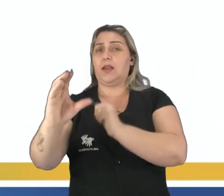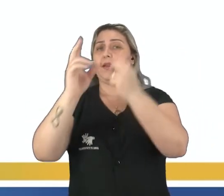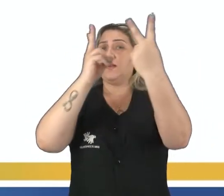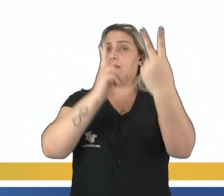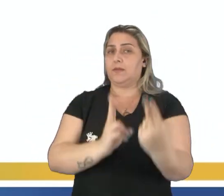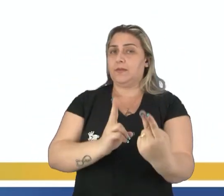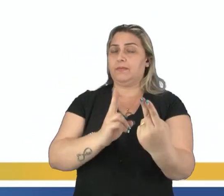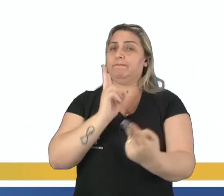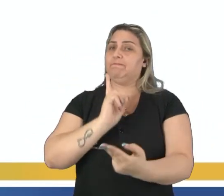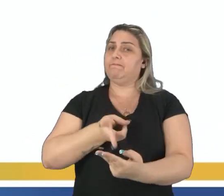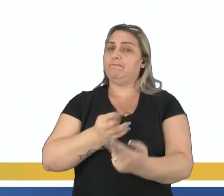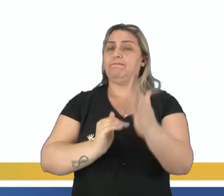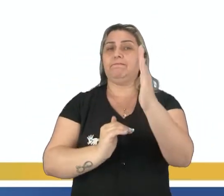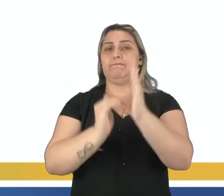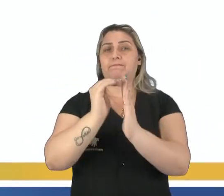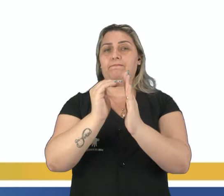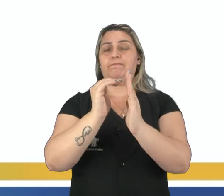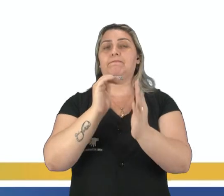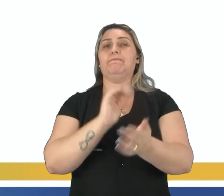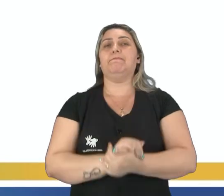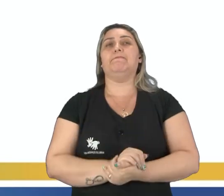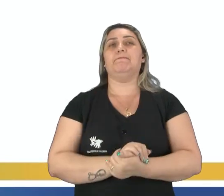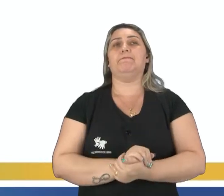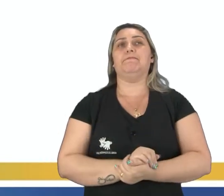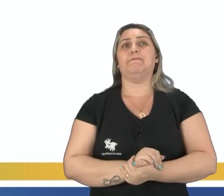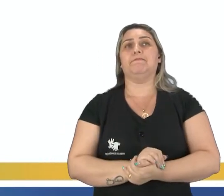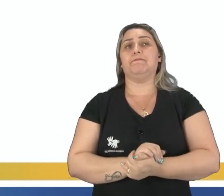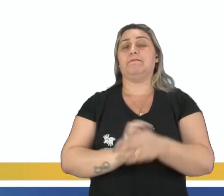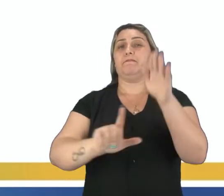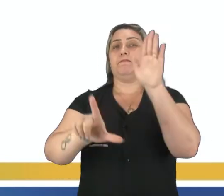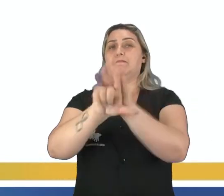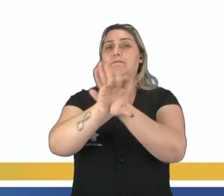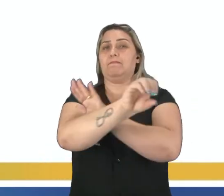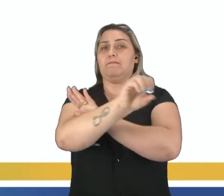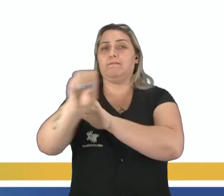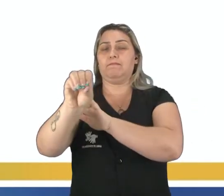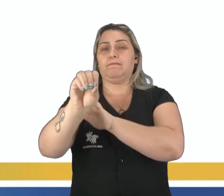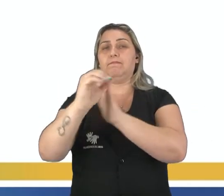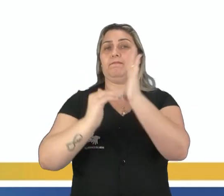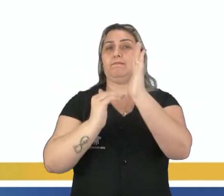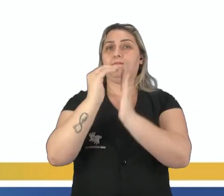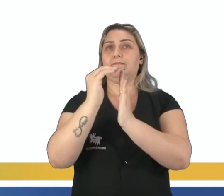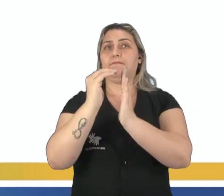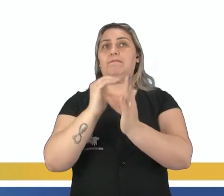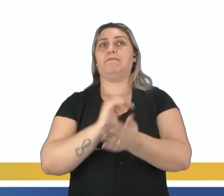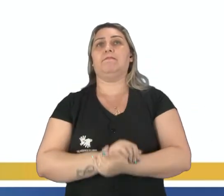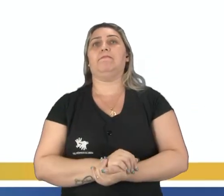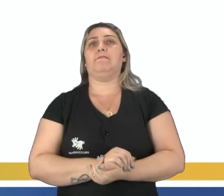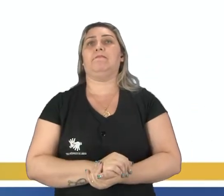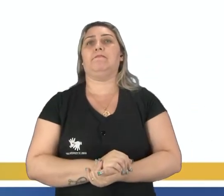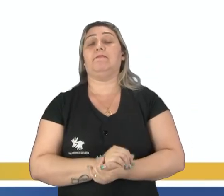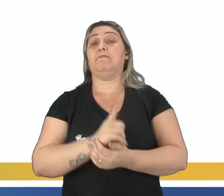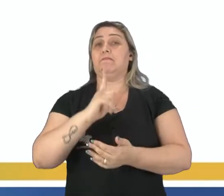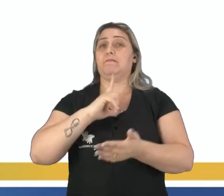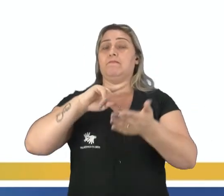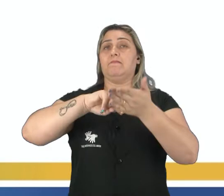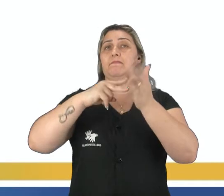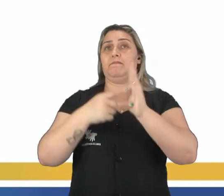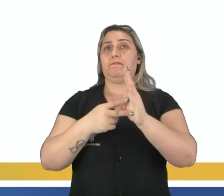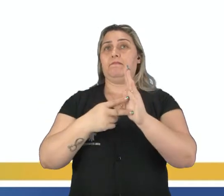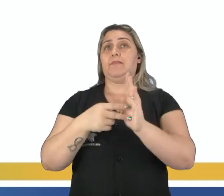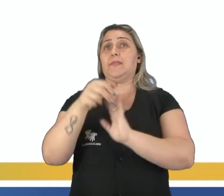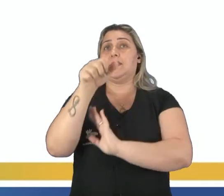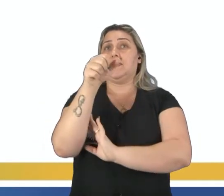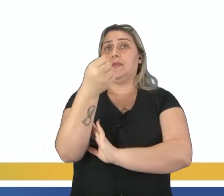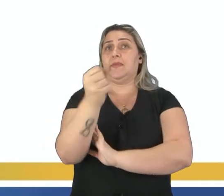C, estejam à mesma temperatura. E essa teoria é chamada de lei zero da termodinâmica. Então ela tem um significado aí, que